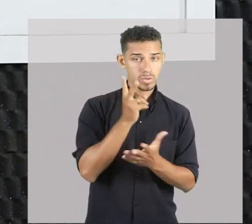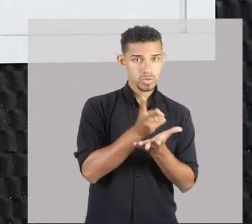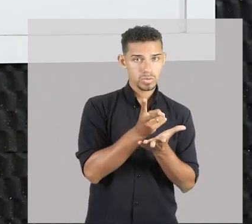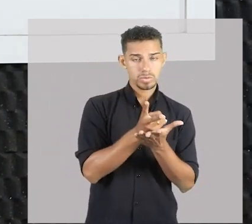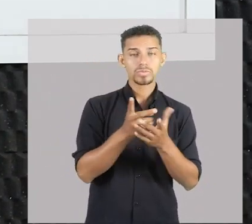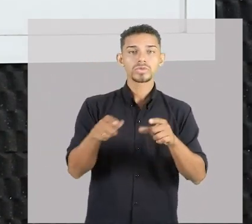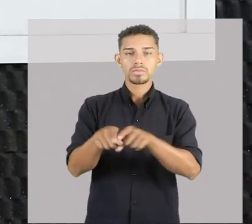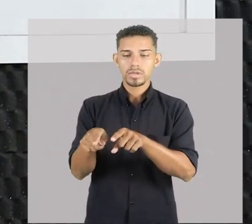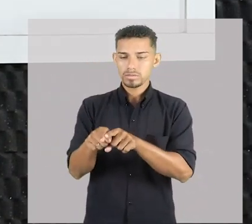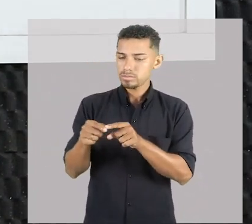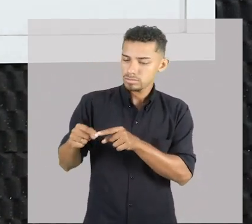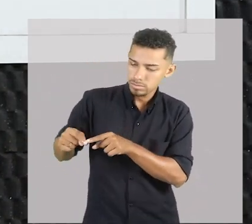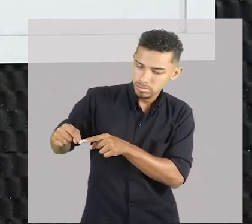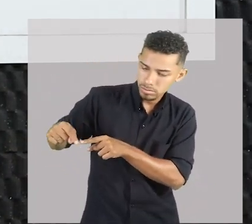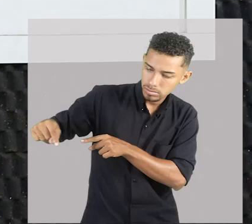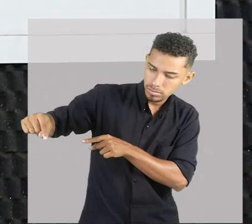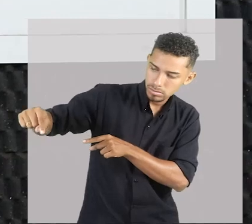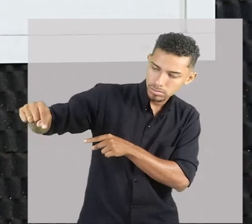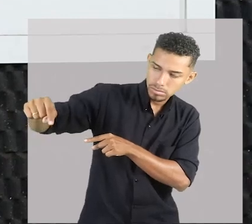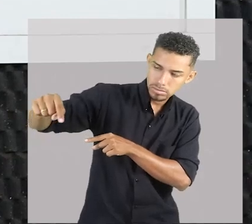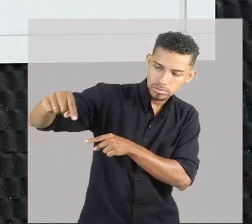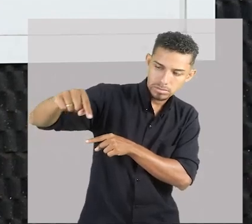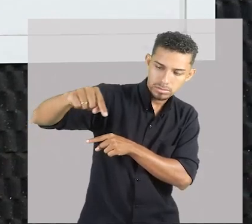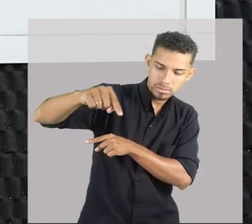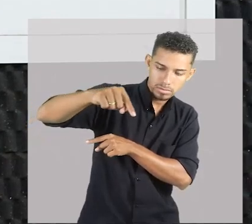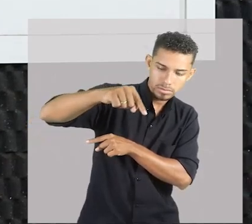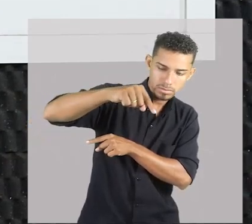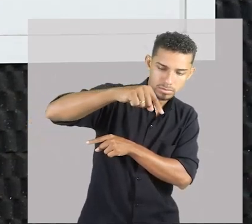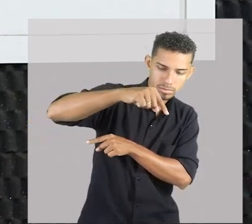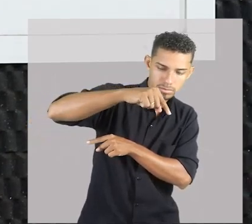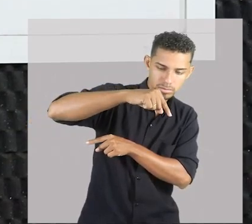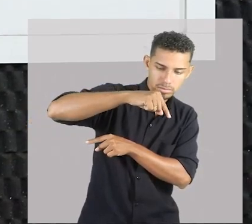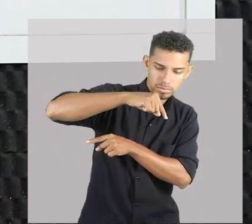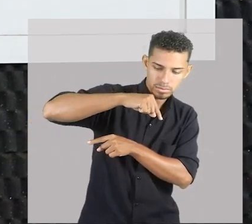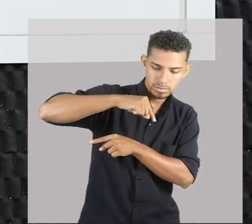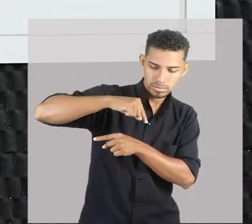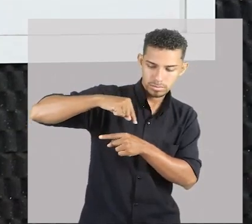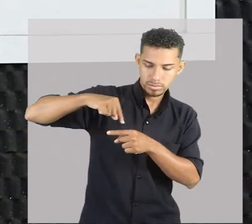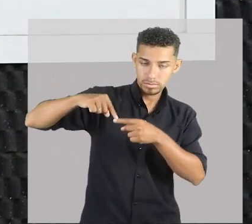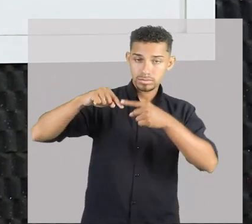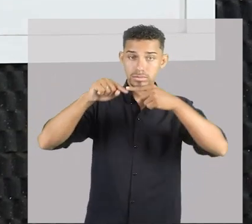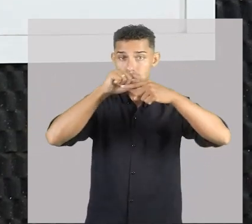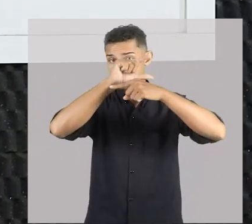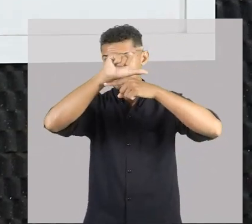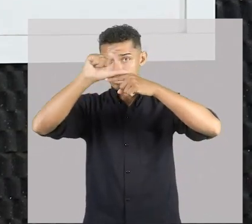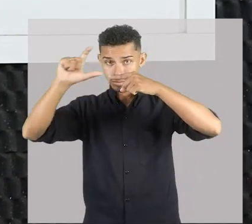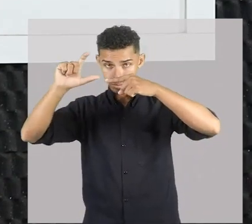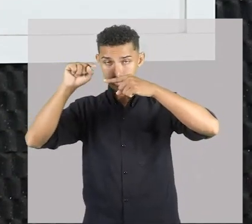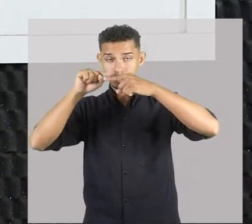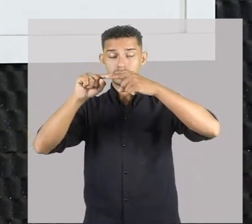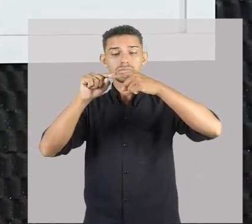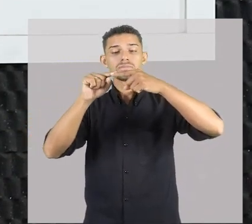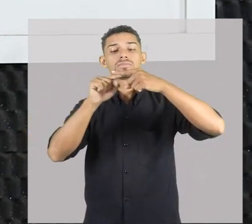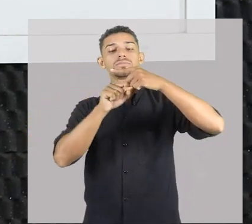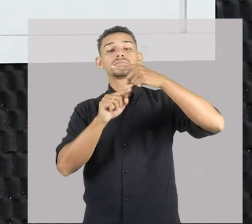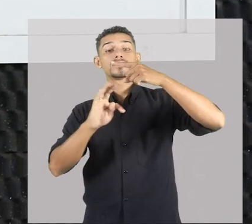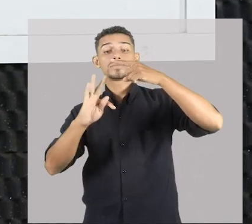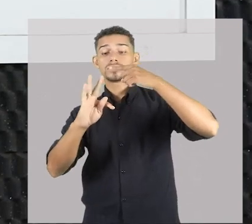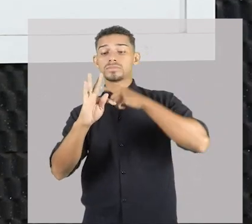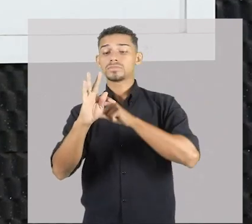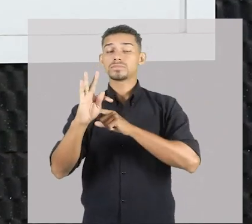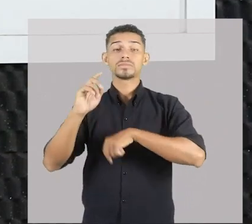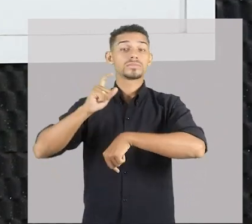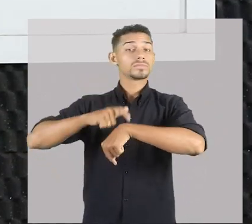o comprimento do círculo dividido pelo tempo, vai medir a rapidez com que